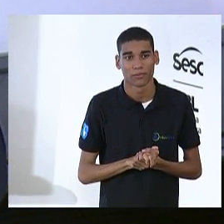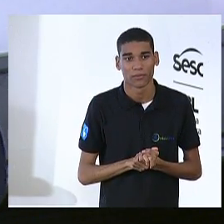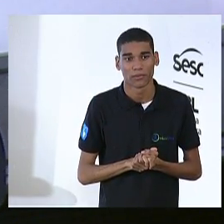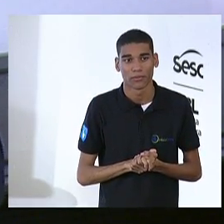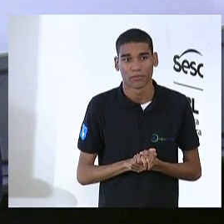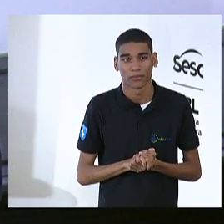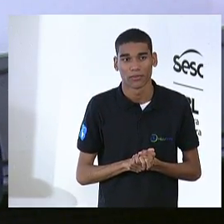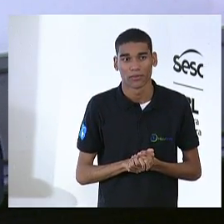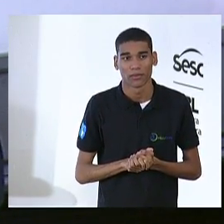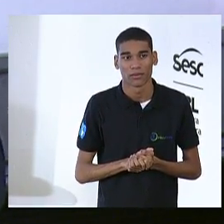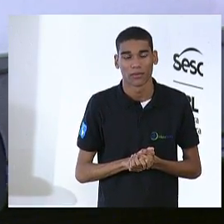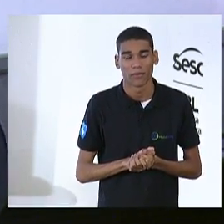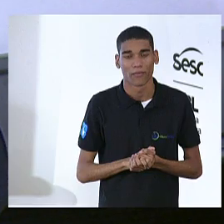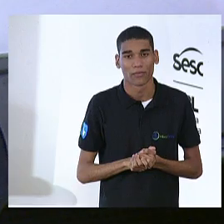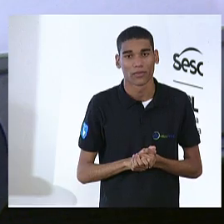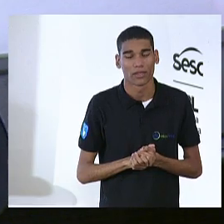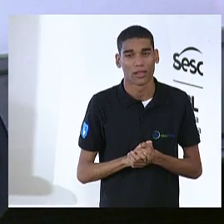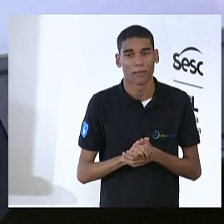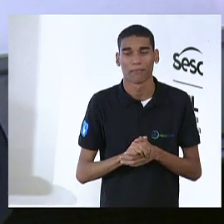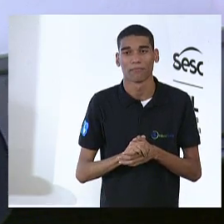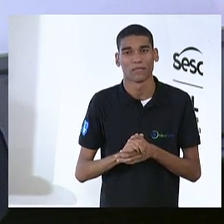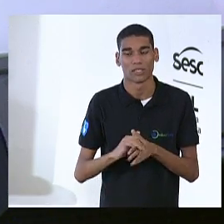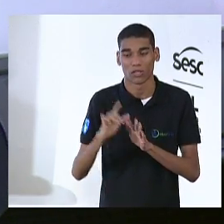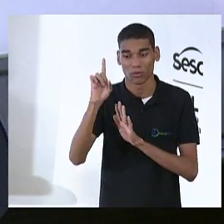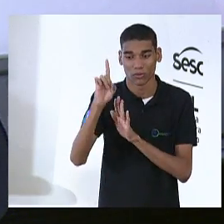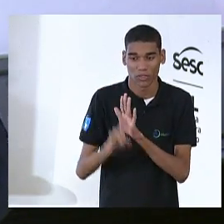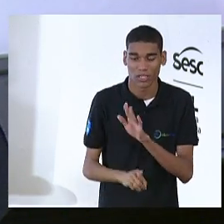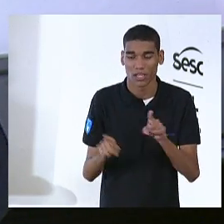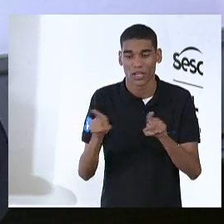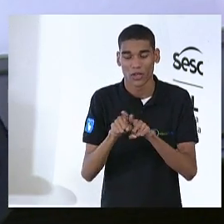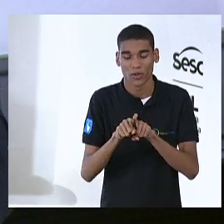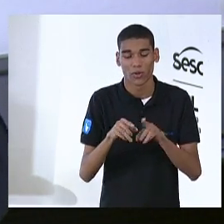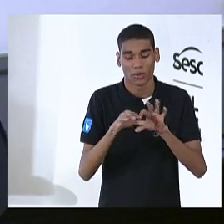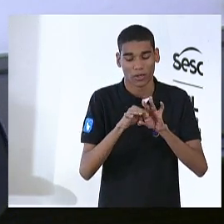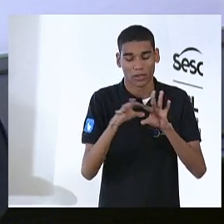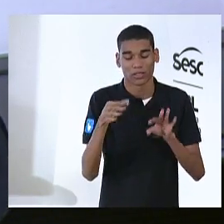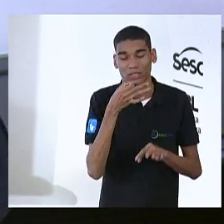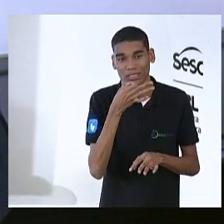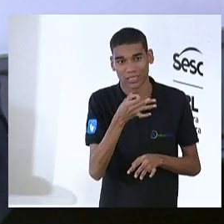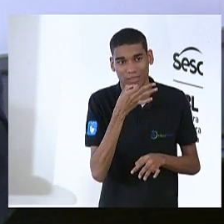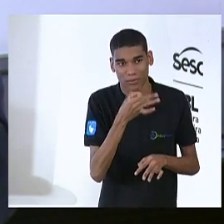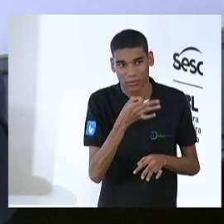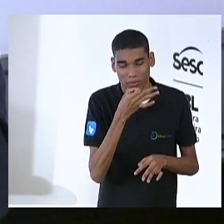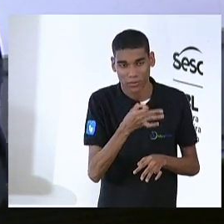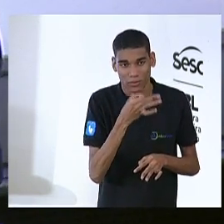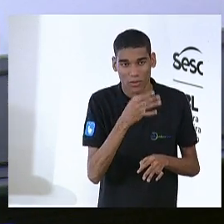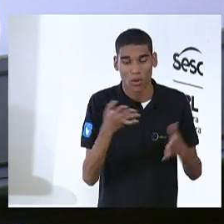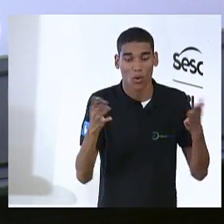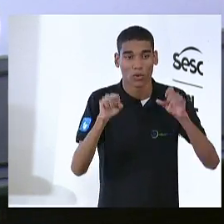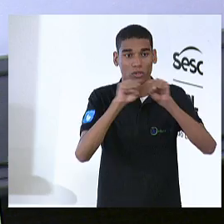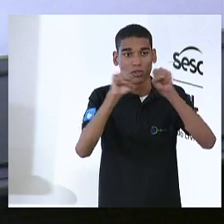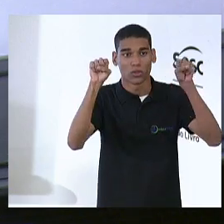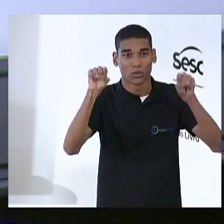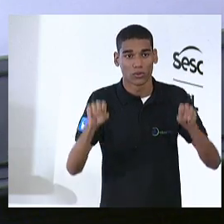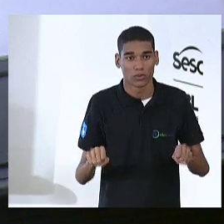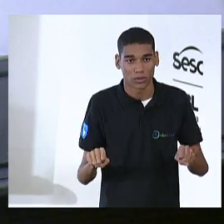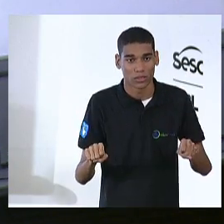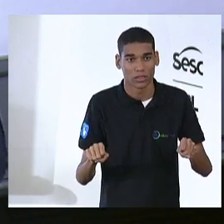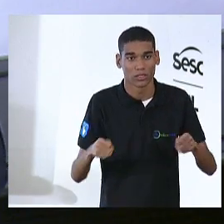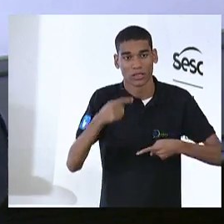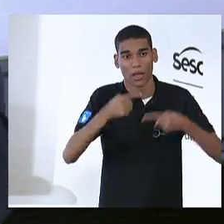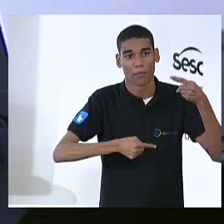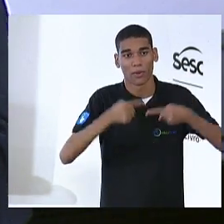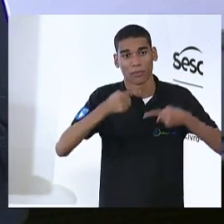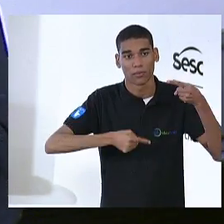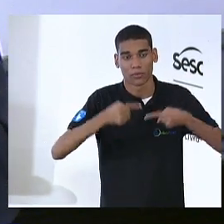É por direitos, mais democracia, sem dúvida. Ou mais democracia, mas um sistema político que funcione, eu diria.